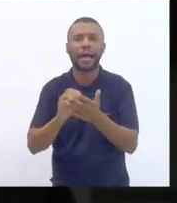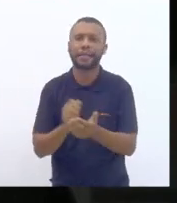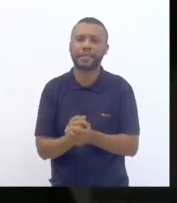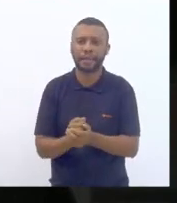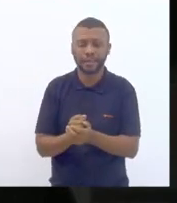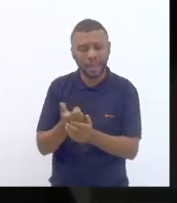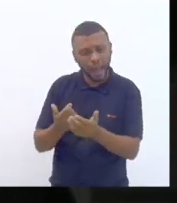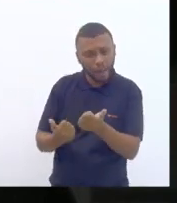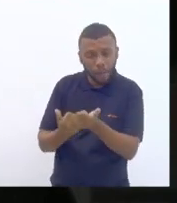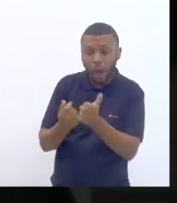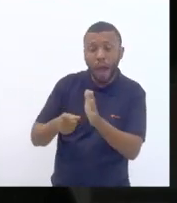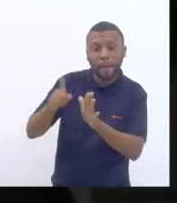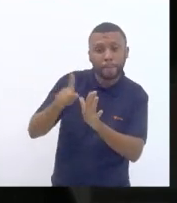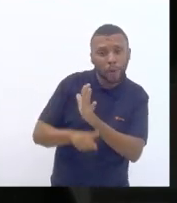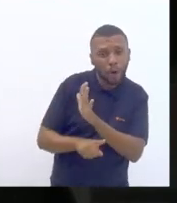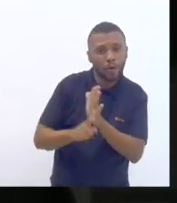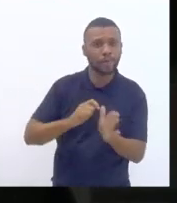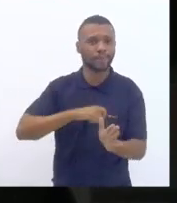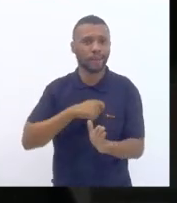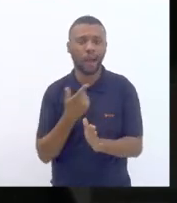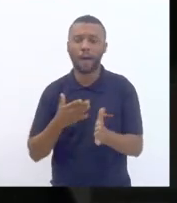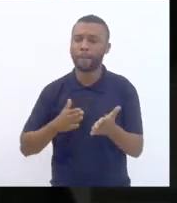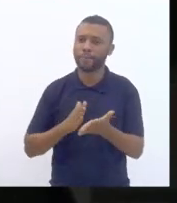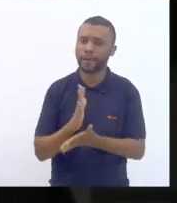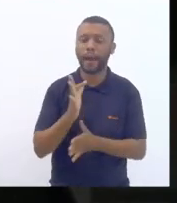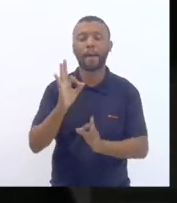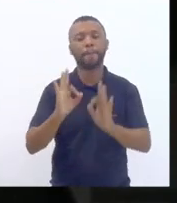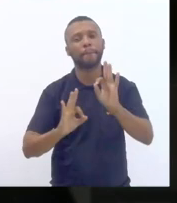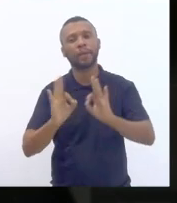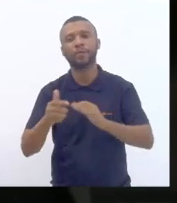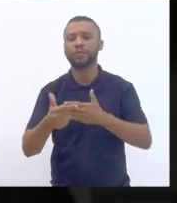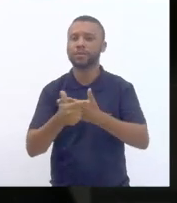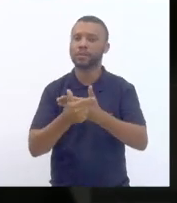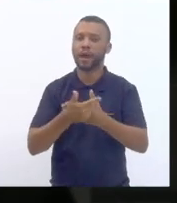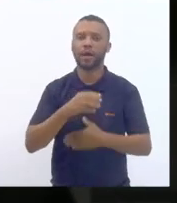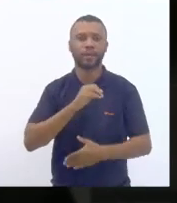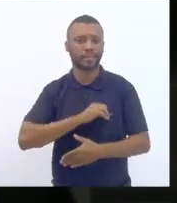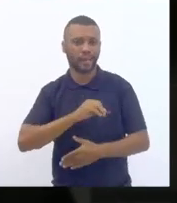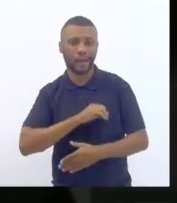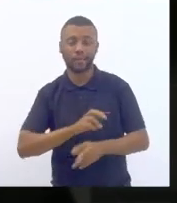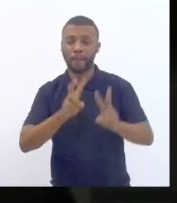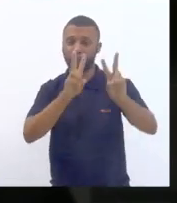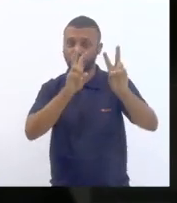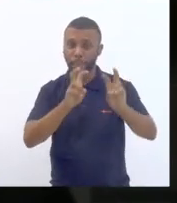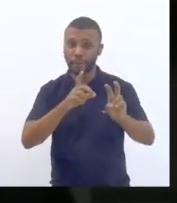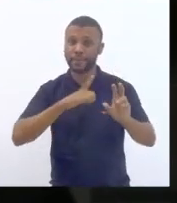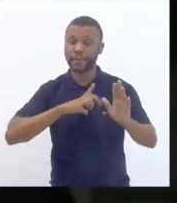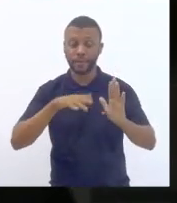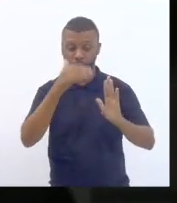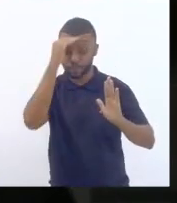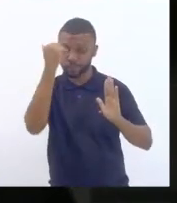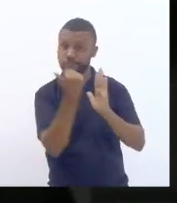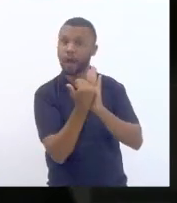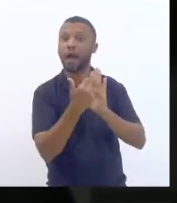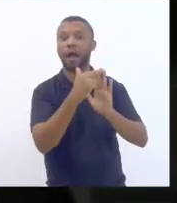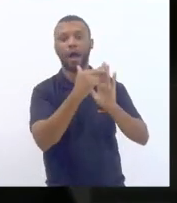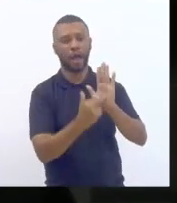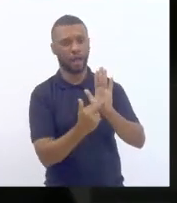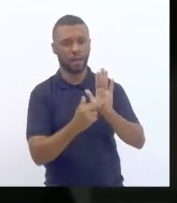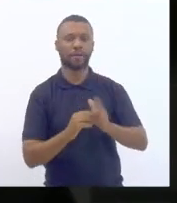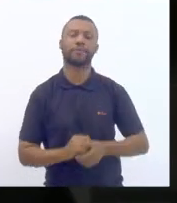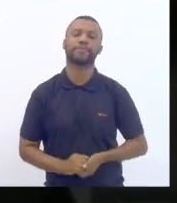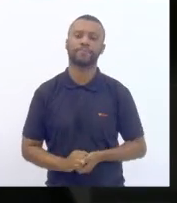incentivo fiscal não pode aprovar o plano de cá salário enfim tem todas as redações e conheço